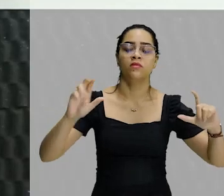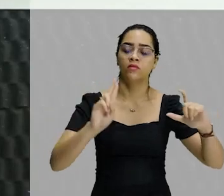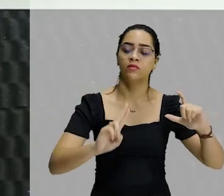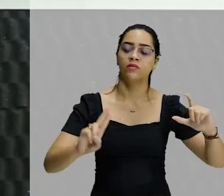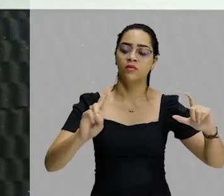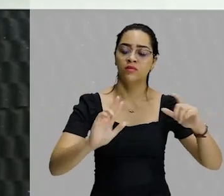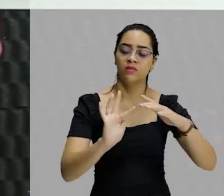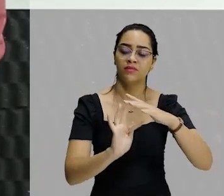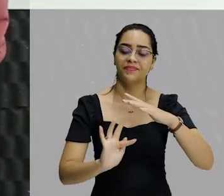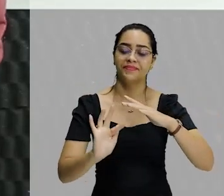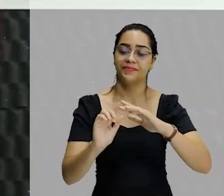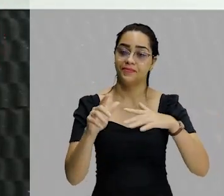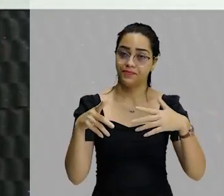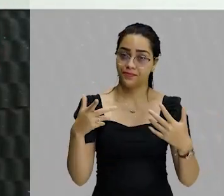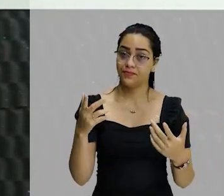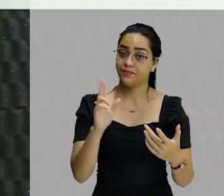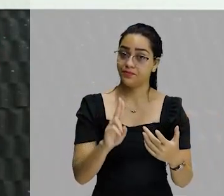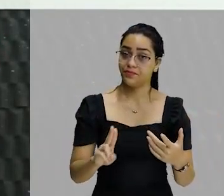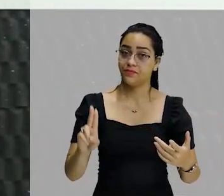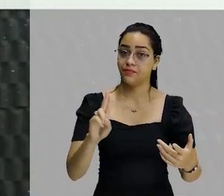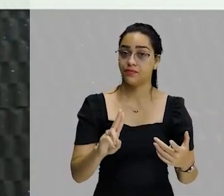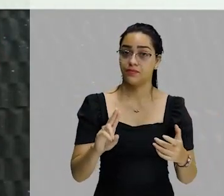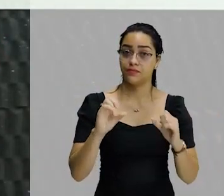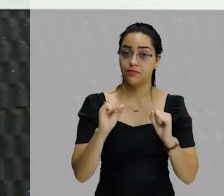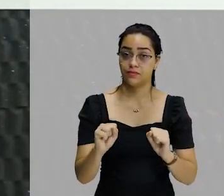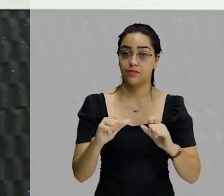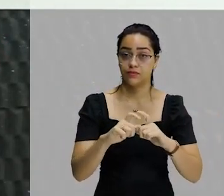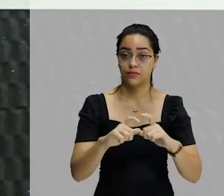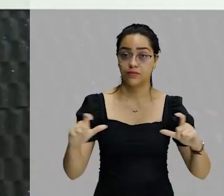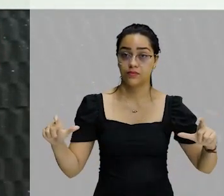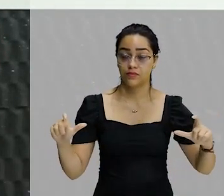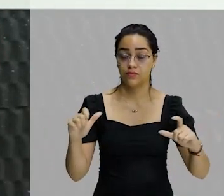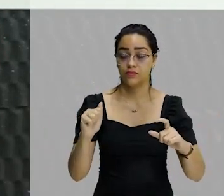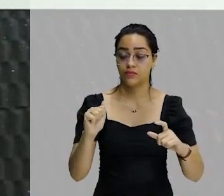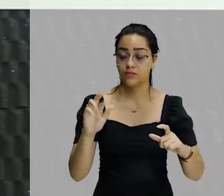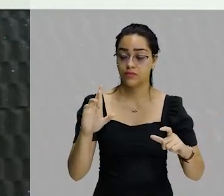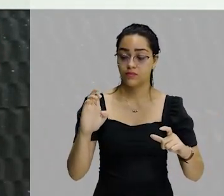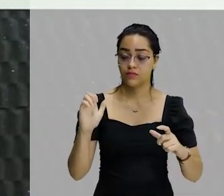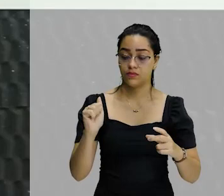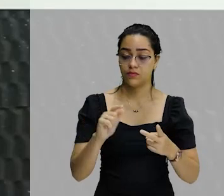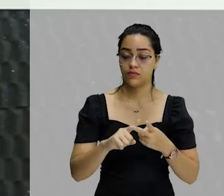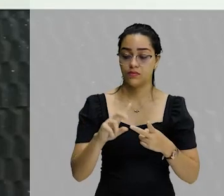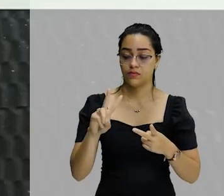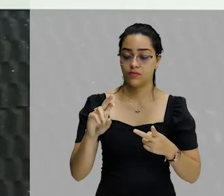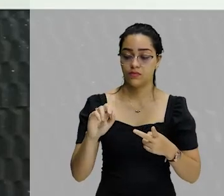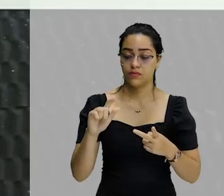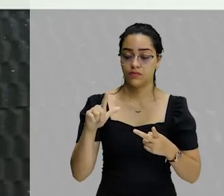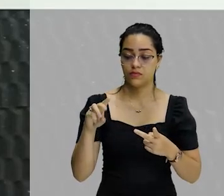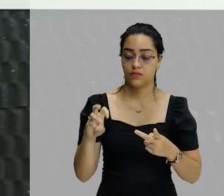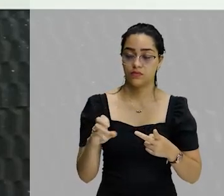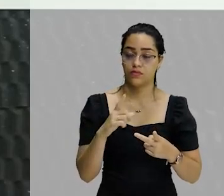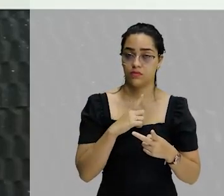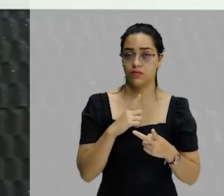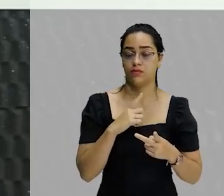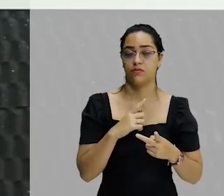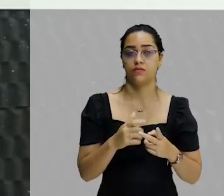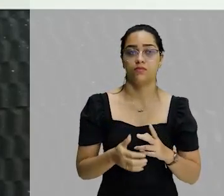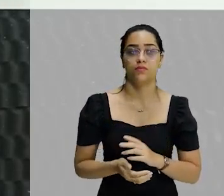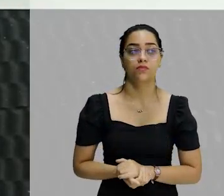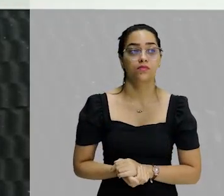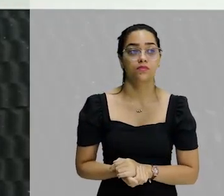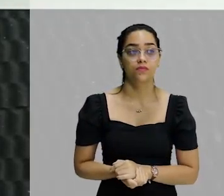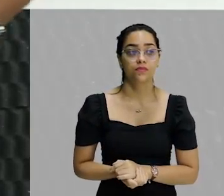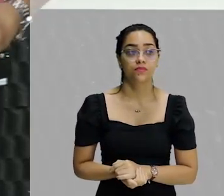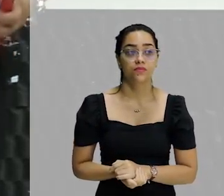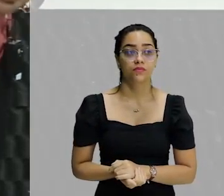as fórmulas que são utilizadas para calcular a área e volume de uma esfera,